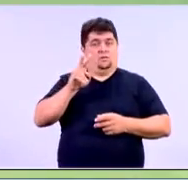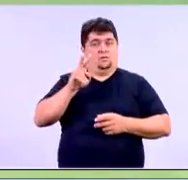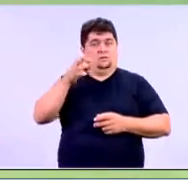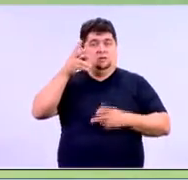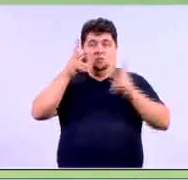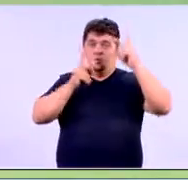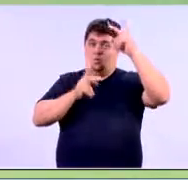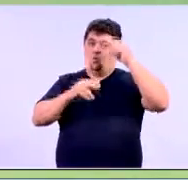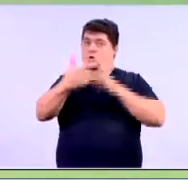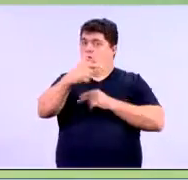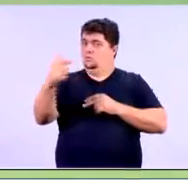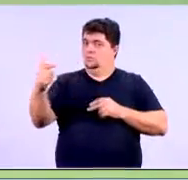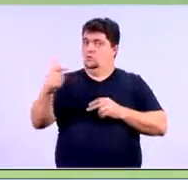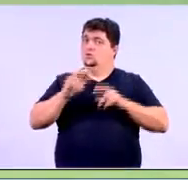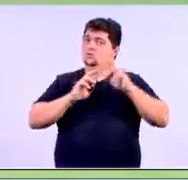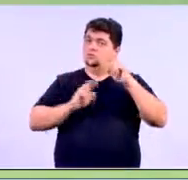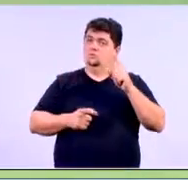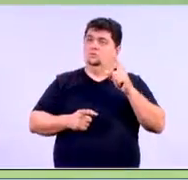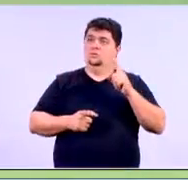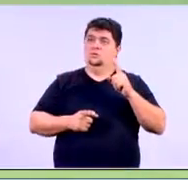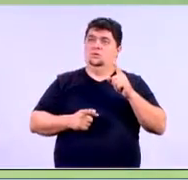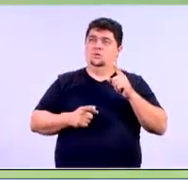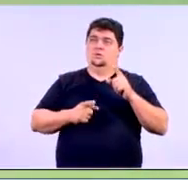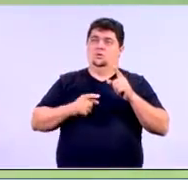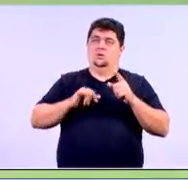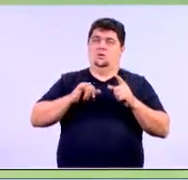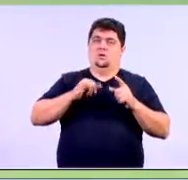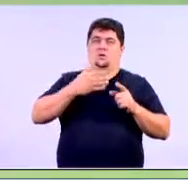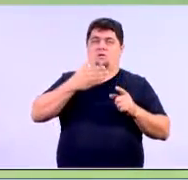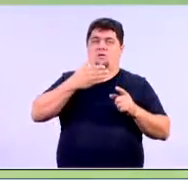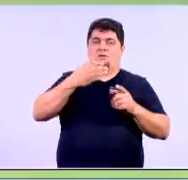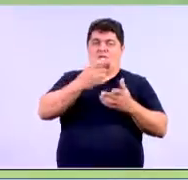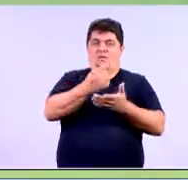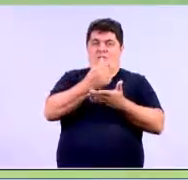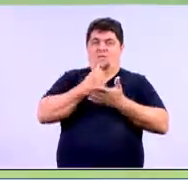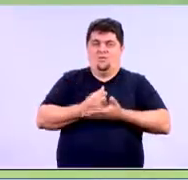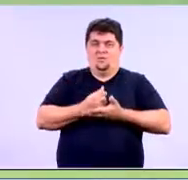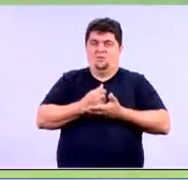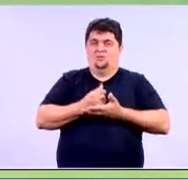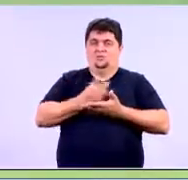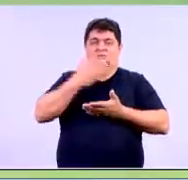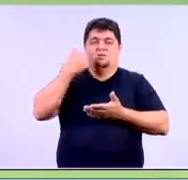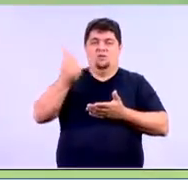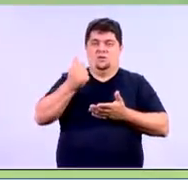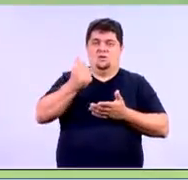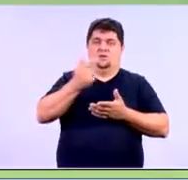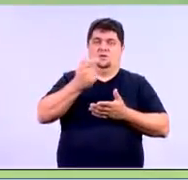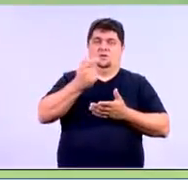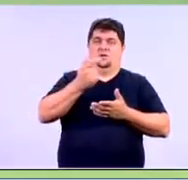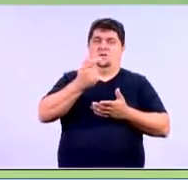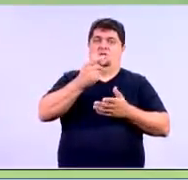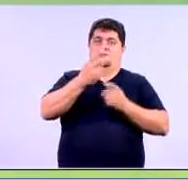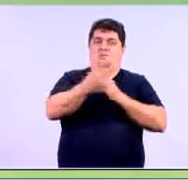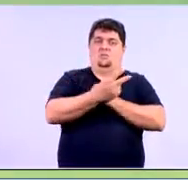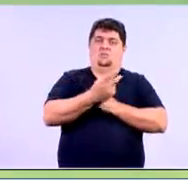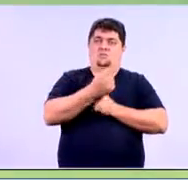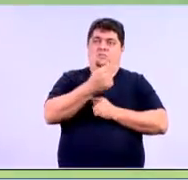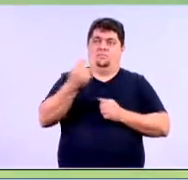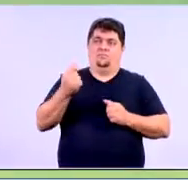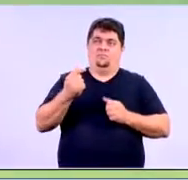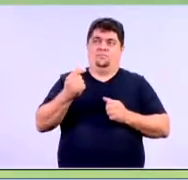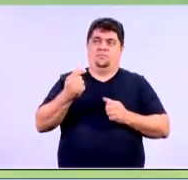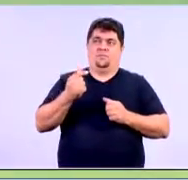as mesmas não. Olha lá, contribuições de melhoria e empréstimos compulsórios. Aqui embaixo são